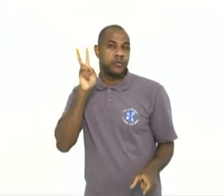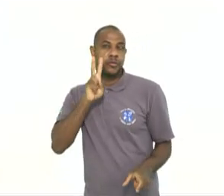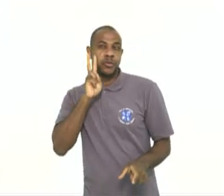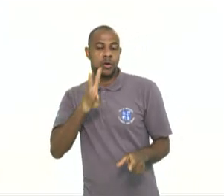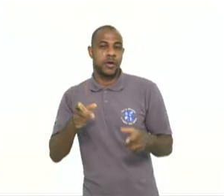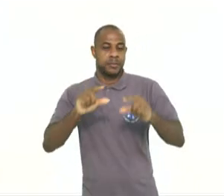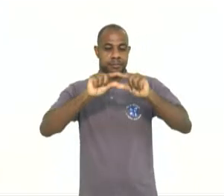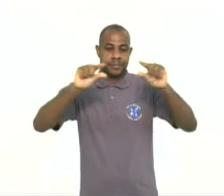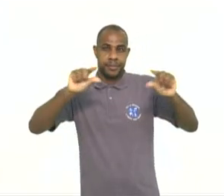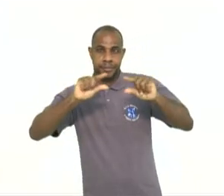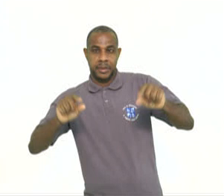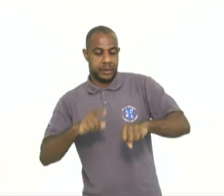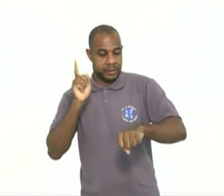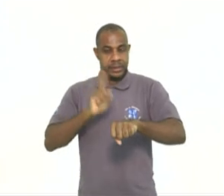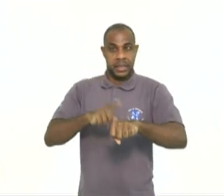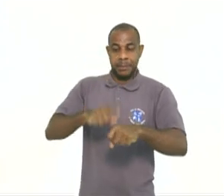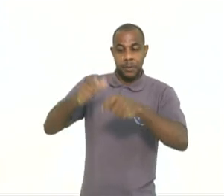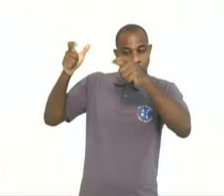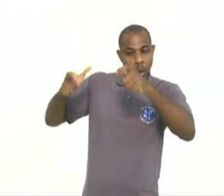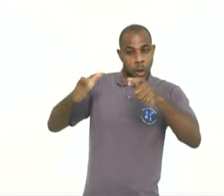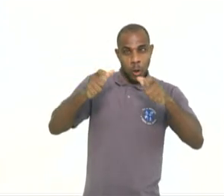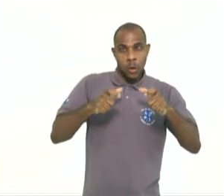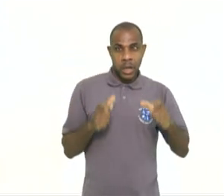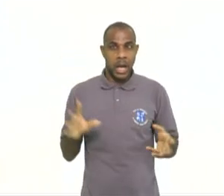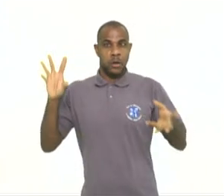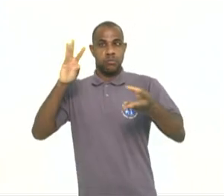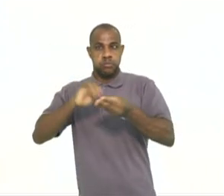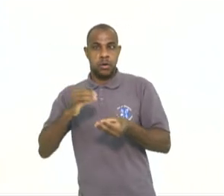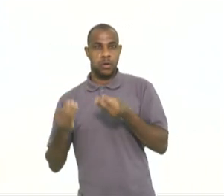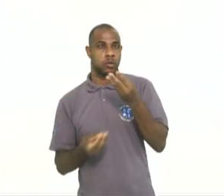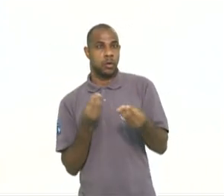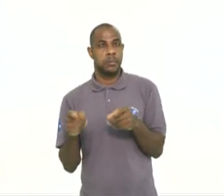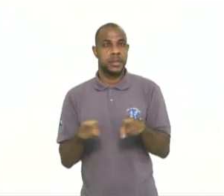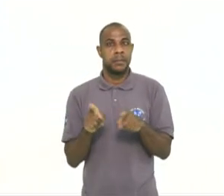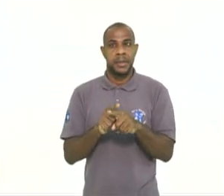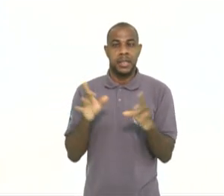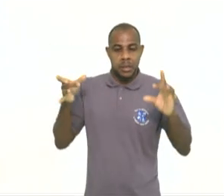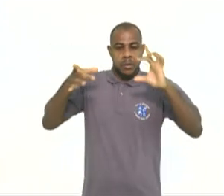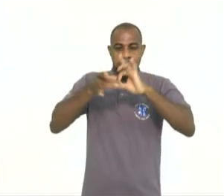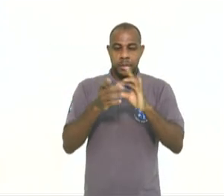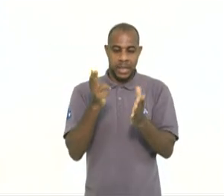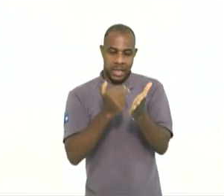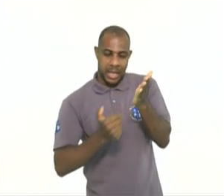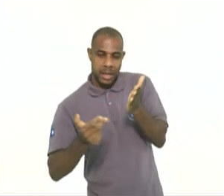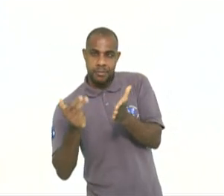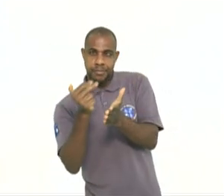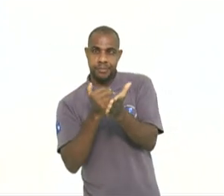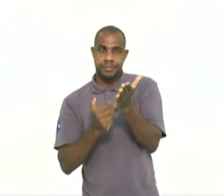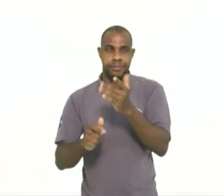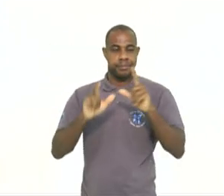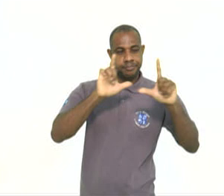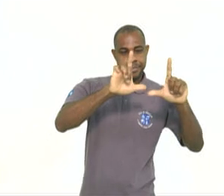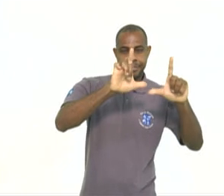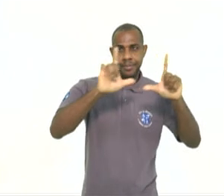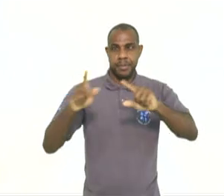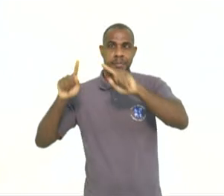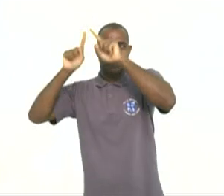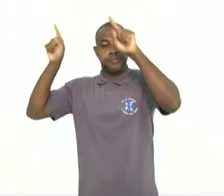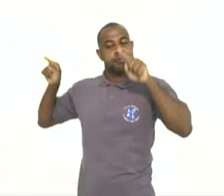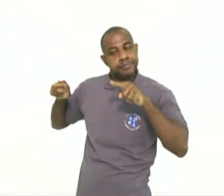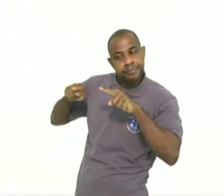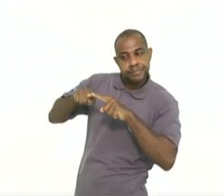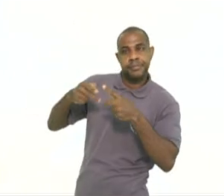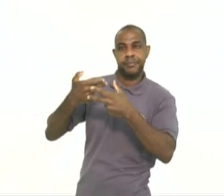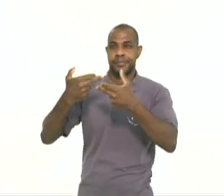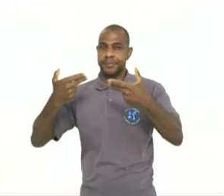lugar tempo e descer chão unindo linguagens Como desenho os elementos gráficos né que são os quadros e balões etc